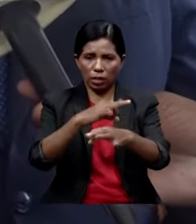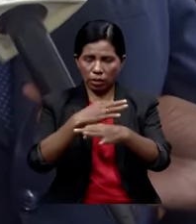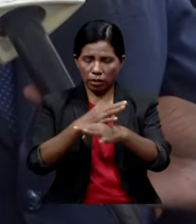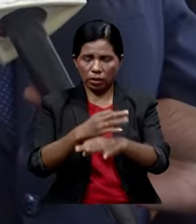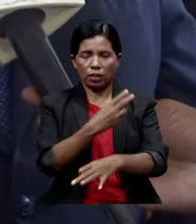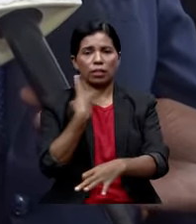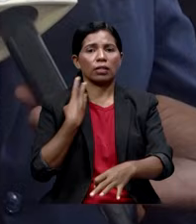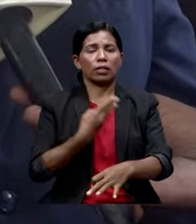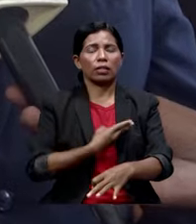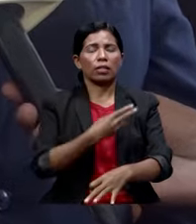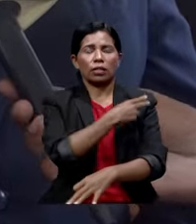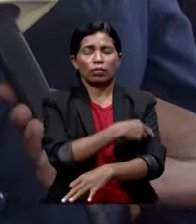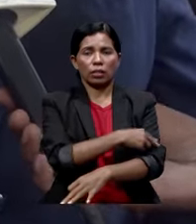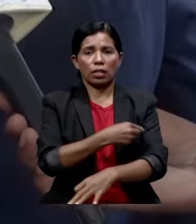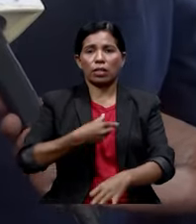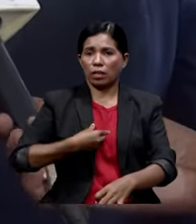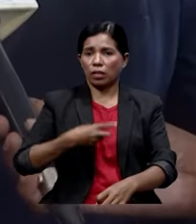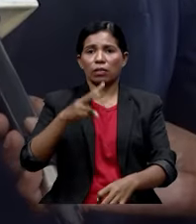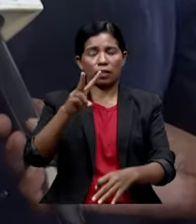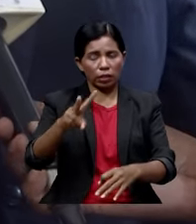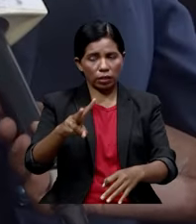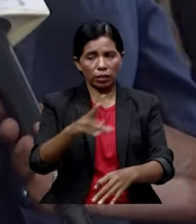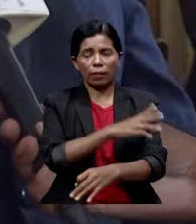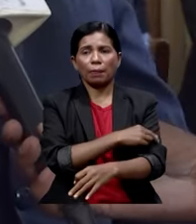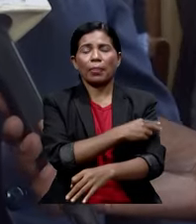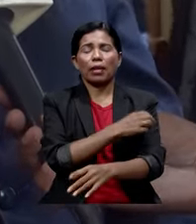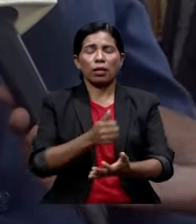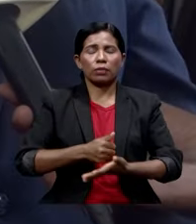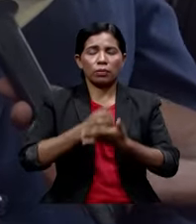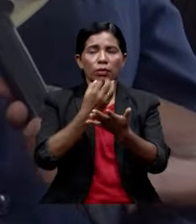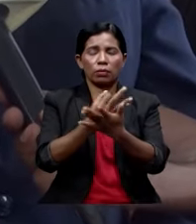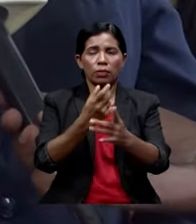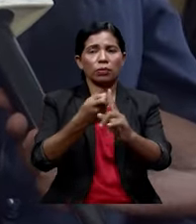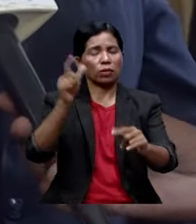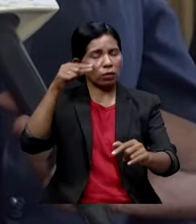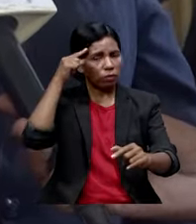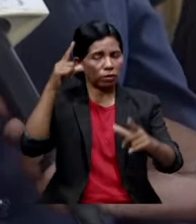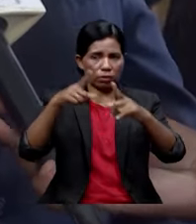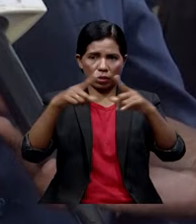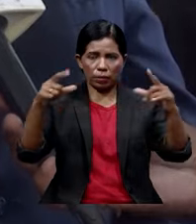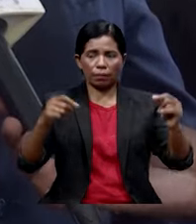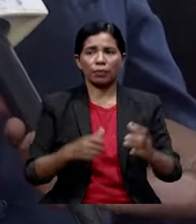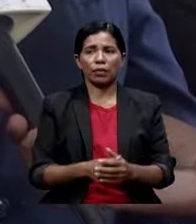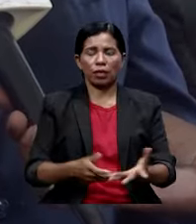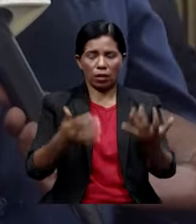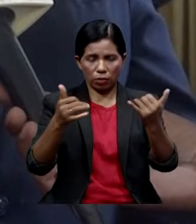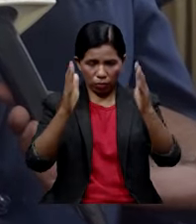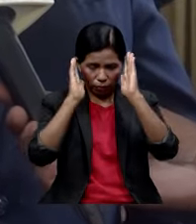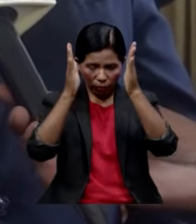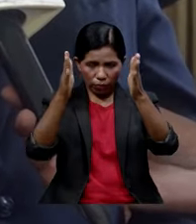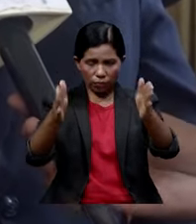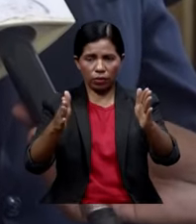do nosso Hospital Nacional Guido Valadares com o apoio orçamental do governo do Japão. Isto reflete